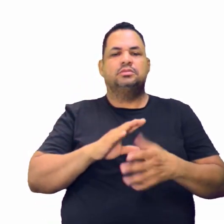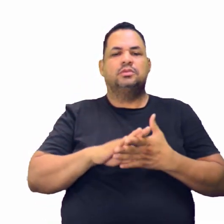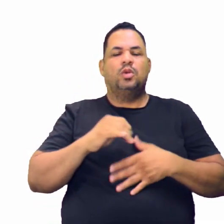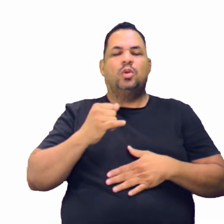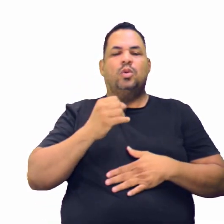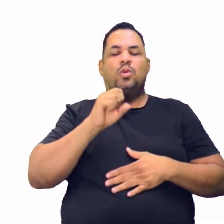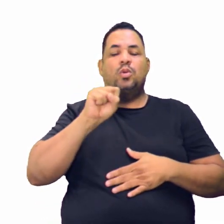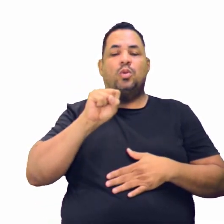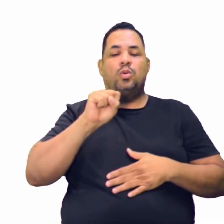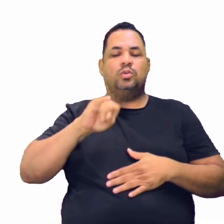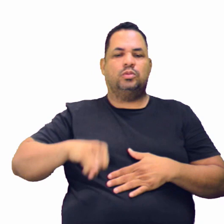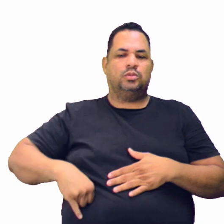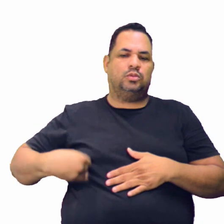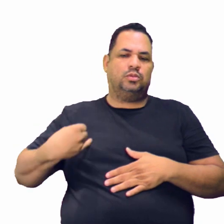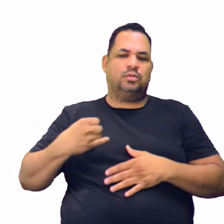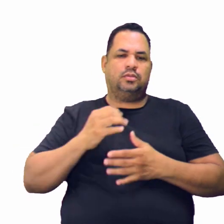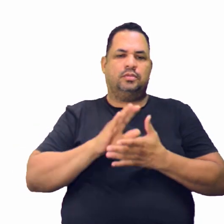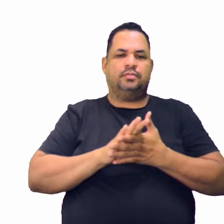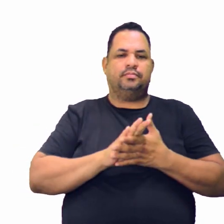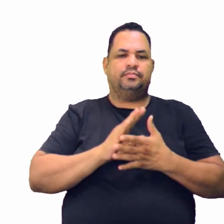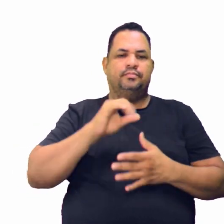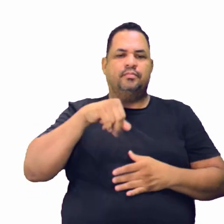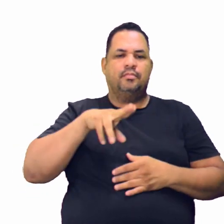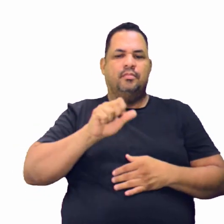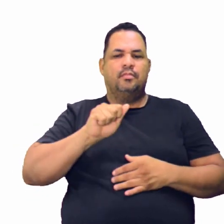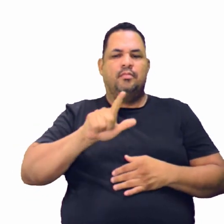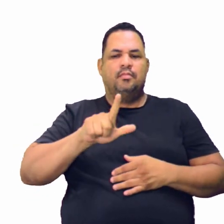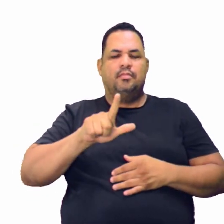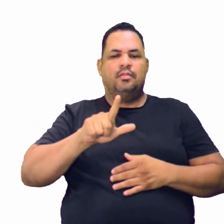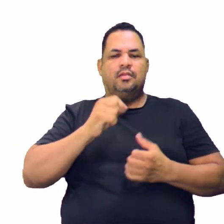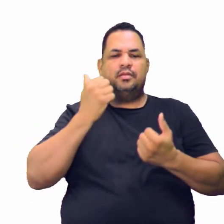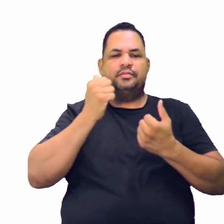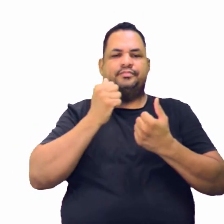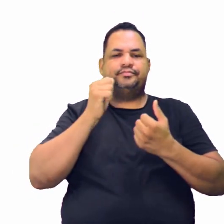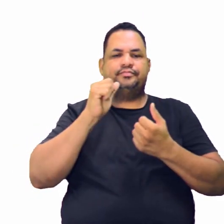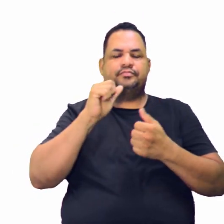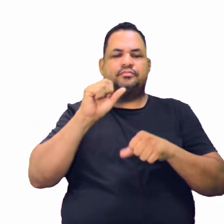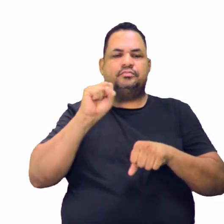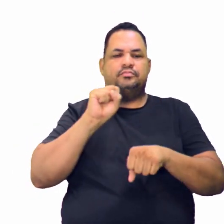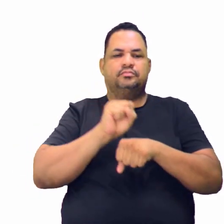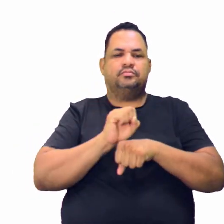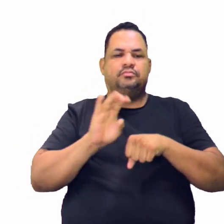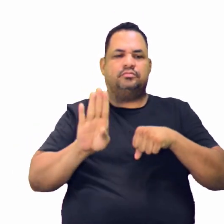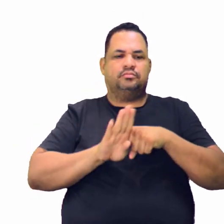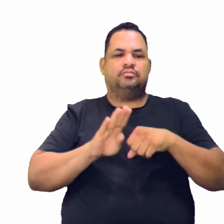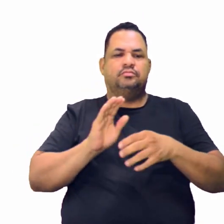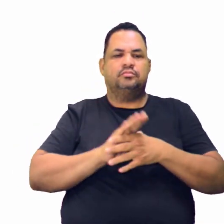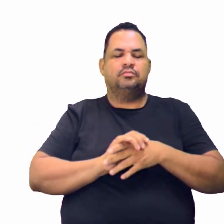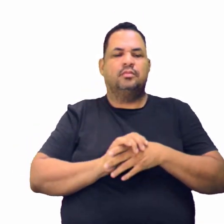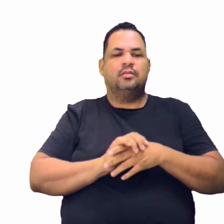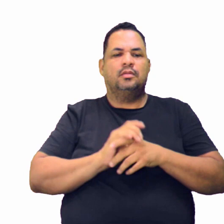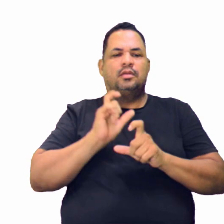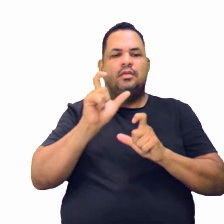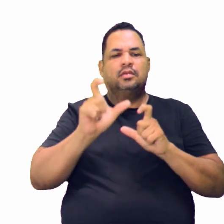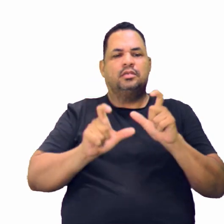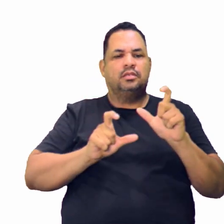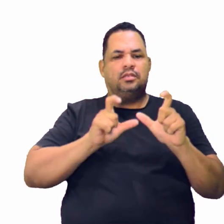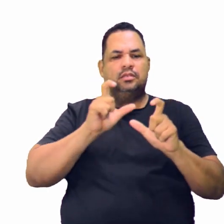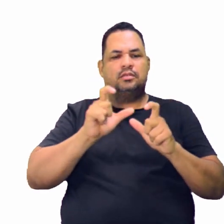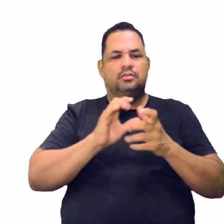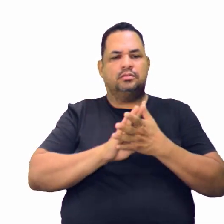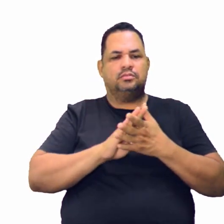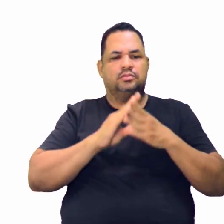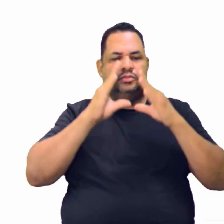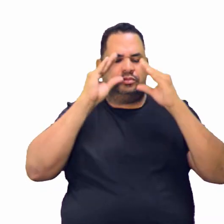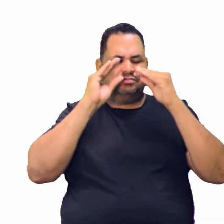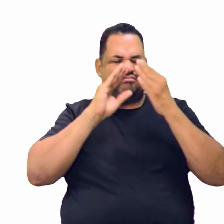anos de idade. Então, faz aquela troca. Esse mal aí é substantivo. Agora, advérbio. Dormi